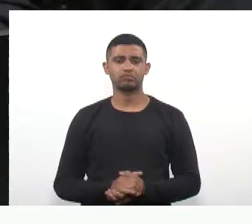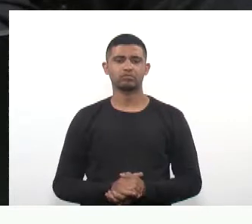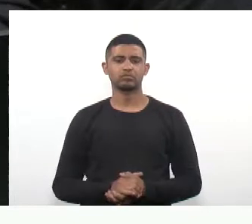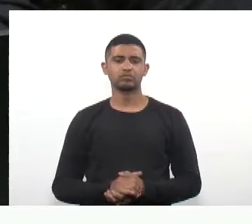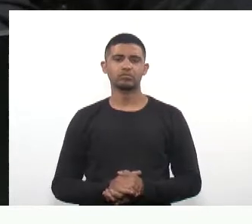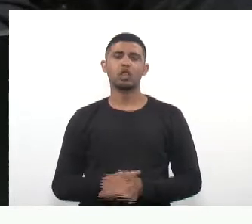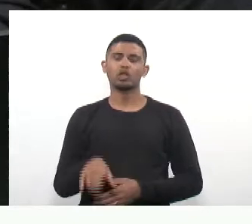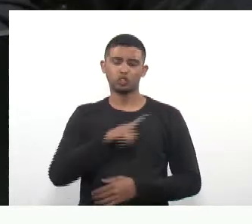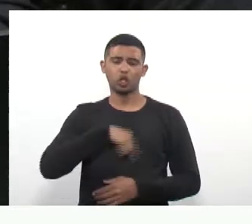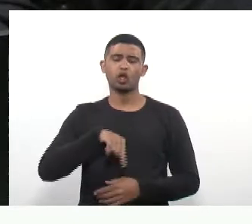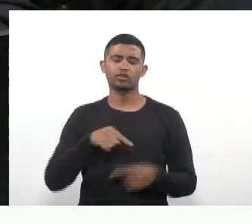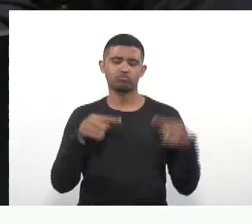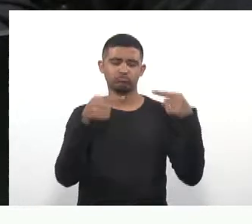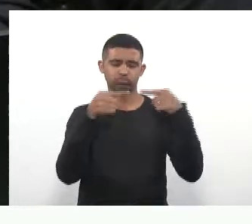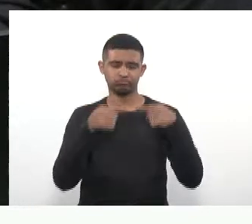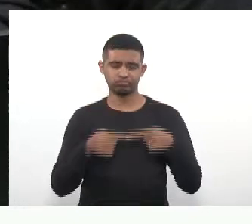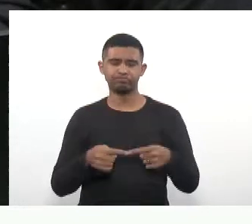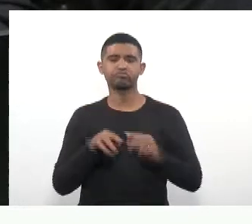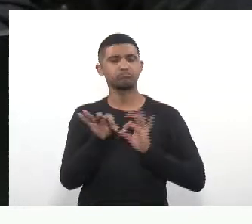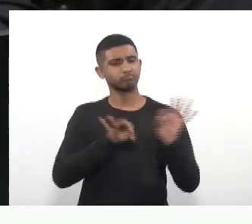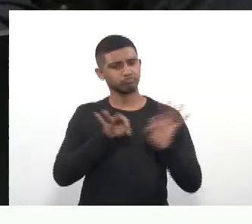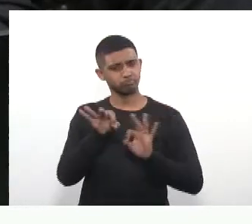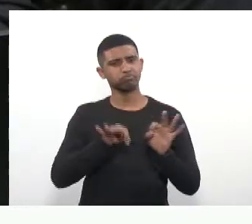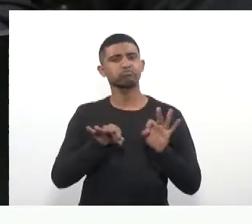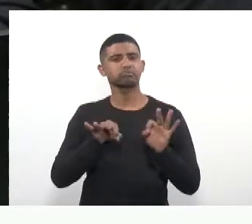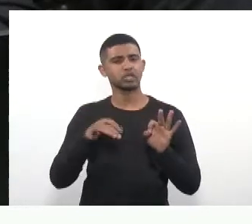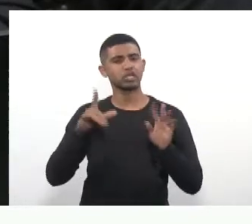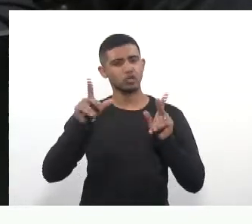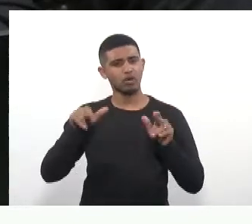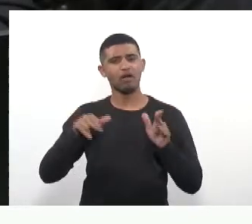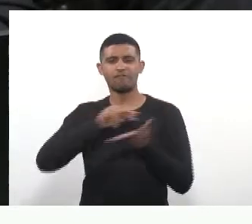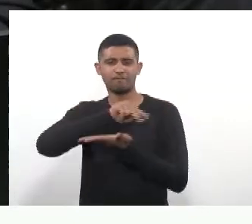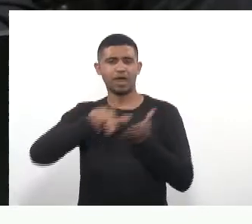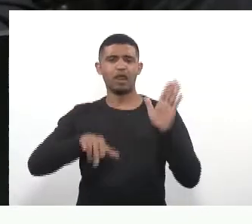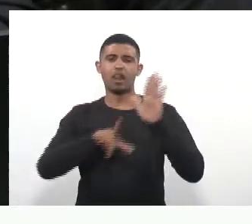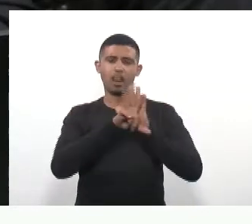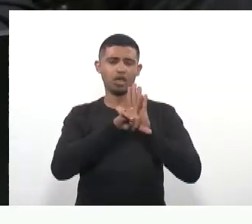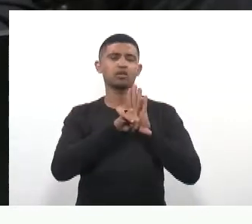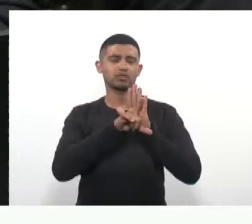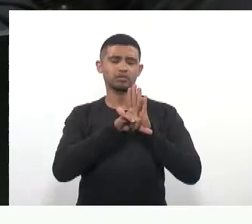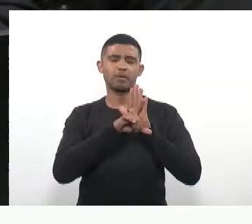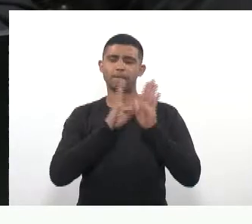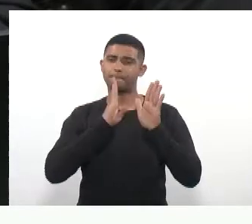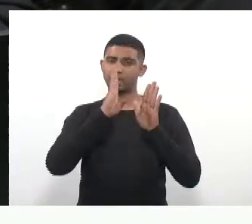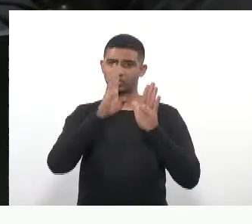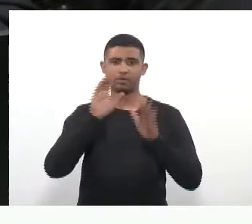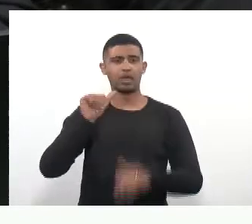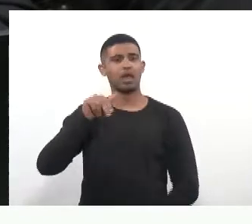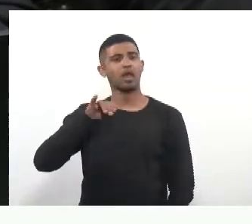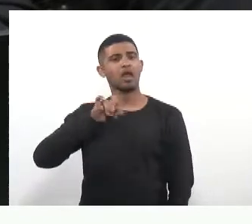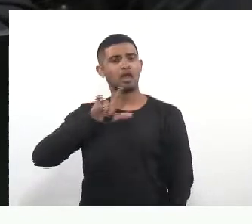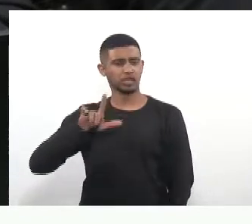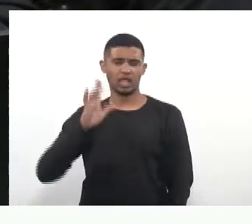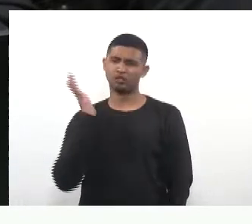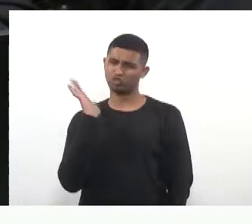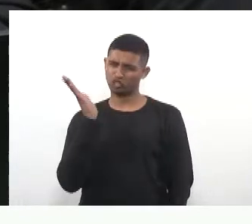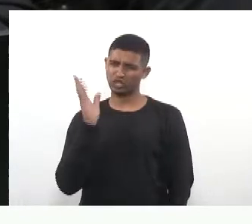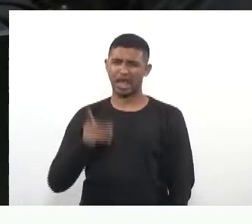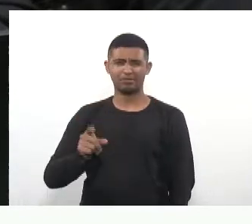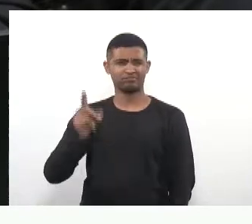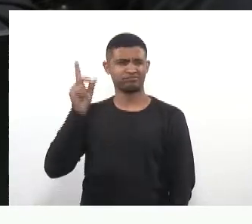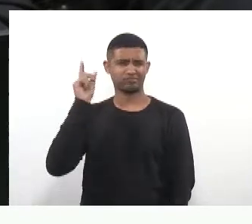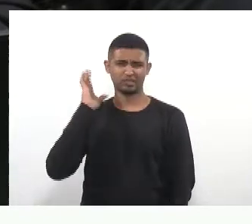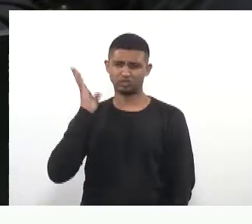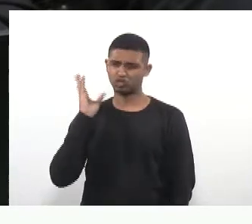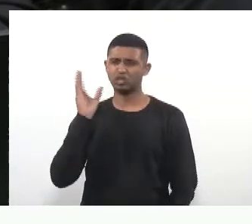proceder como procedem as outras legislações, no que diz respeito principalmente à ANEEL, né, que tem isso já há mais tempo